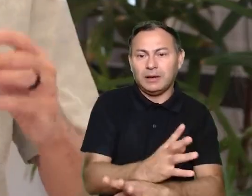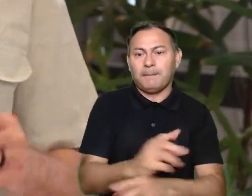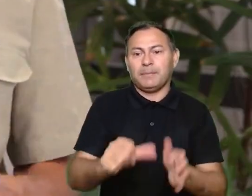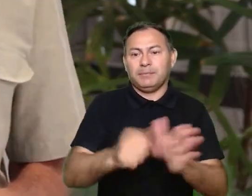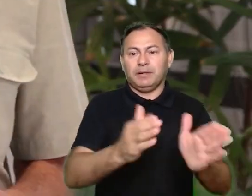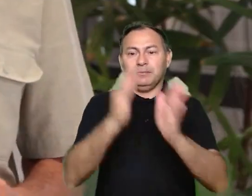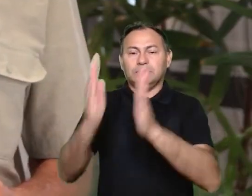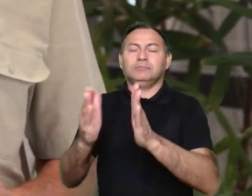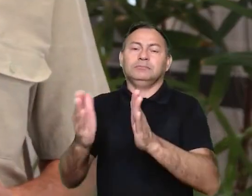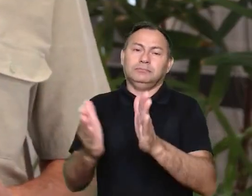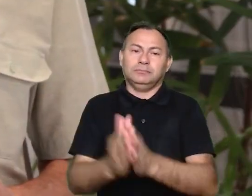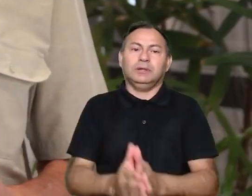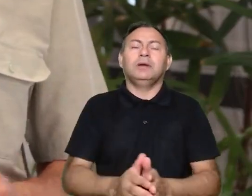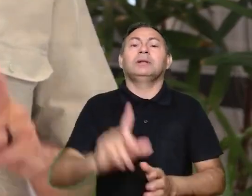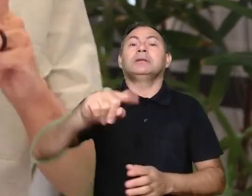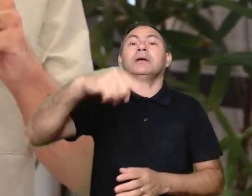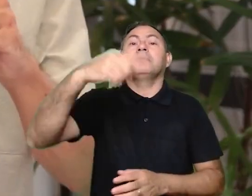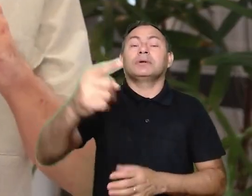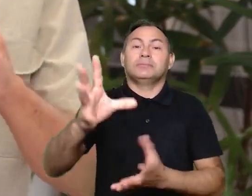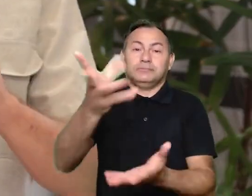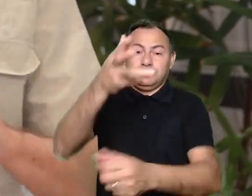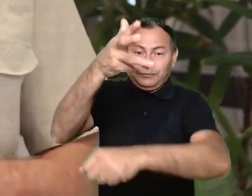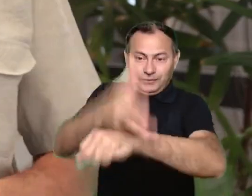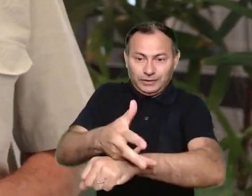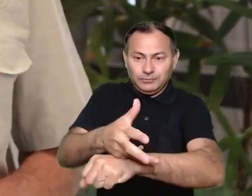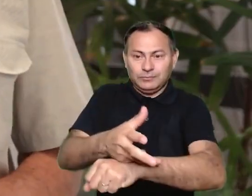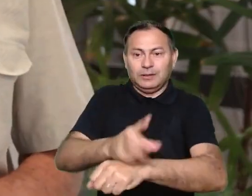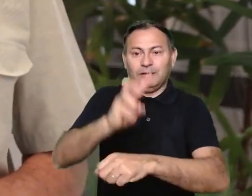Concluímos essa primeira parte e, numa próxima